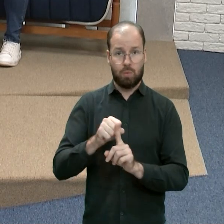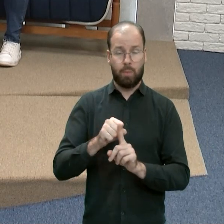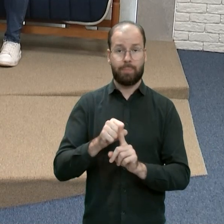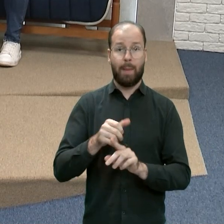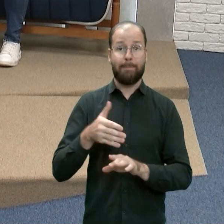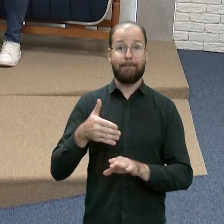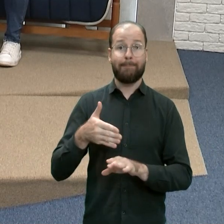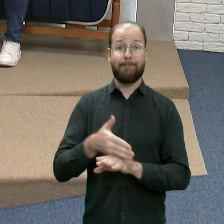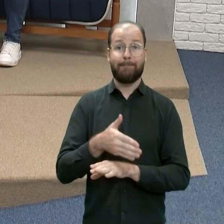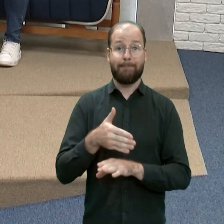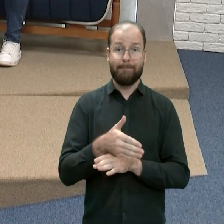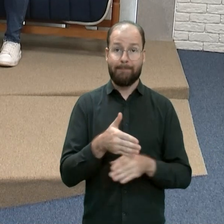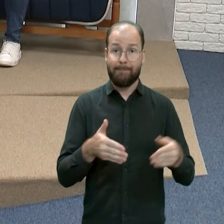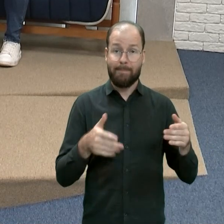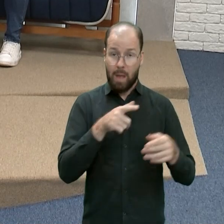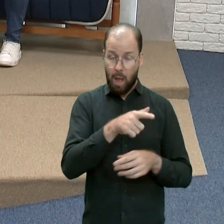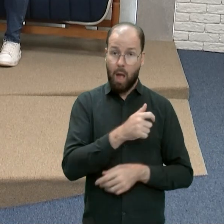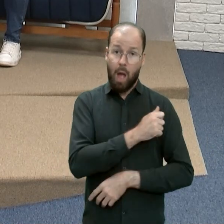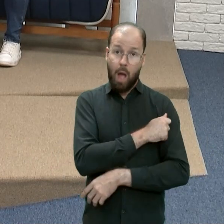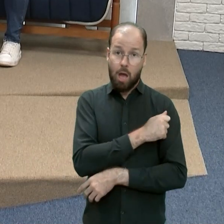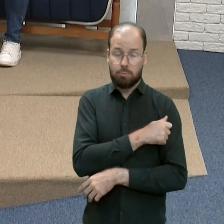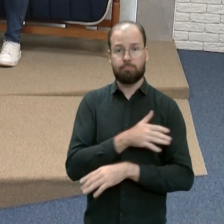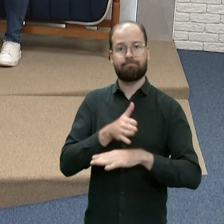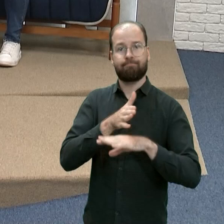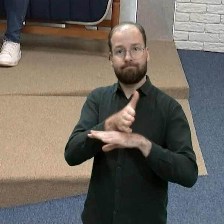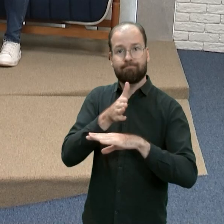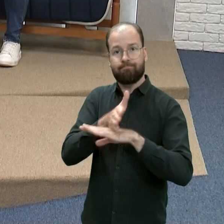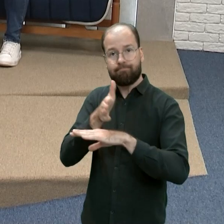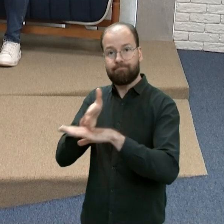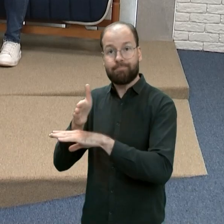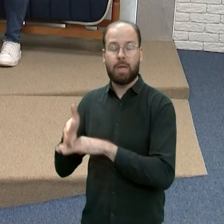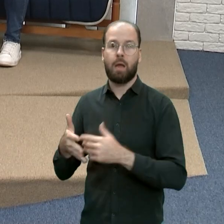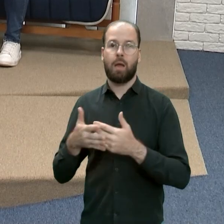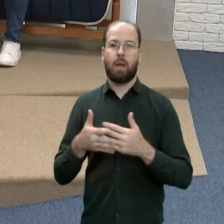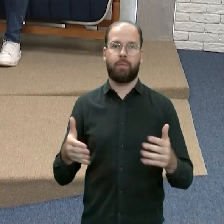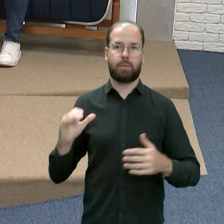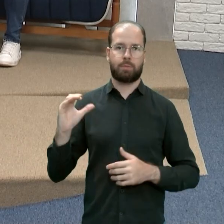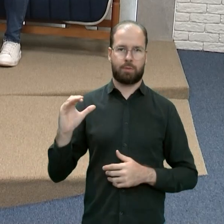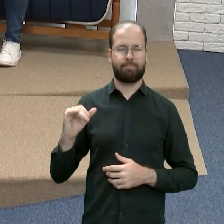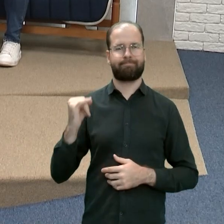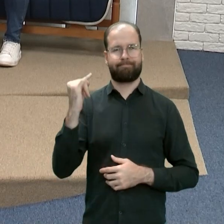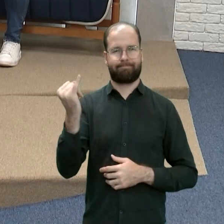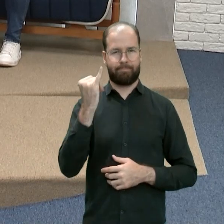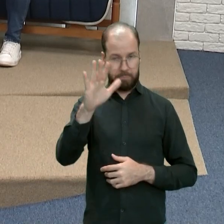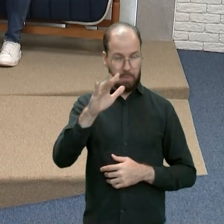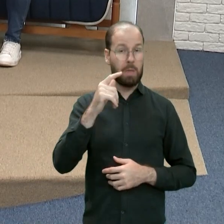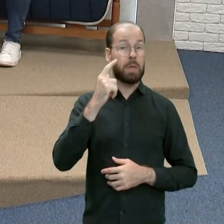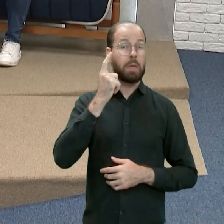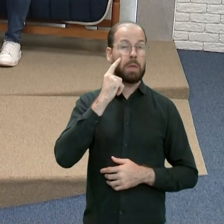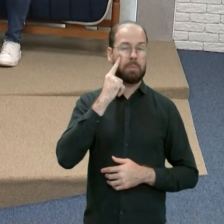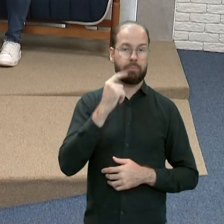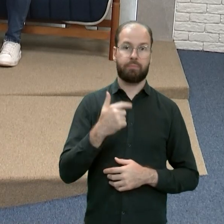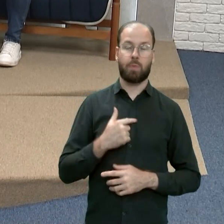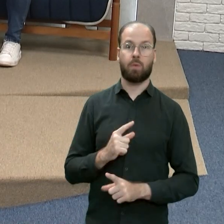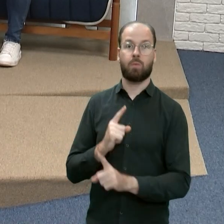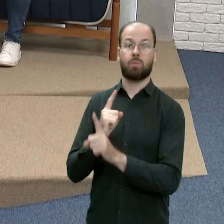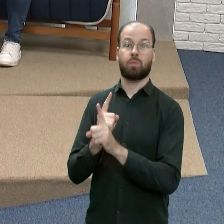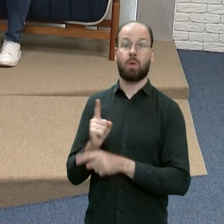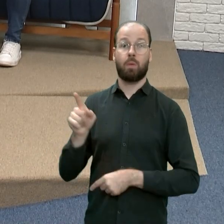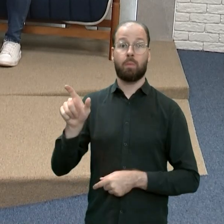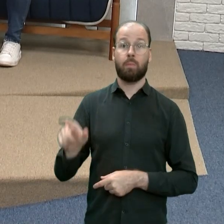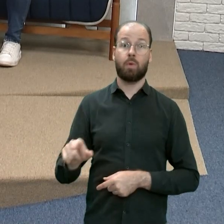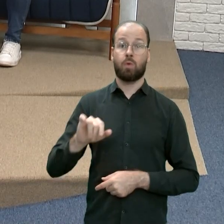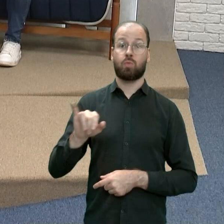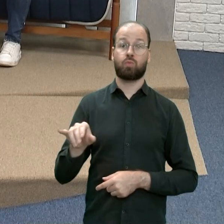participação dos eventos científicos ela é fundamental. Eu havia encontrado o professor João Flávio apenas uma única vez no